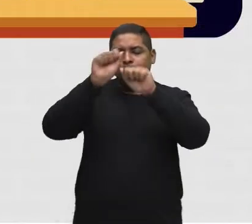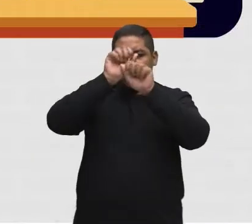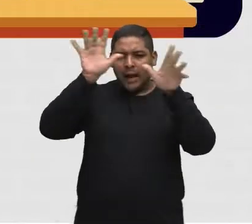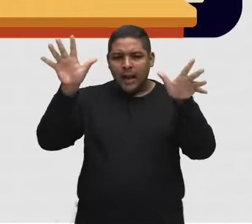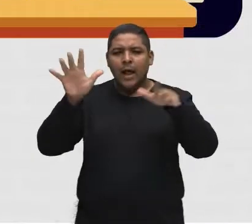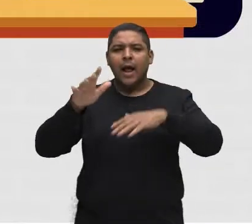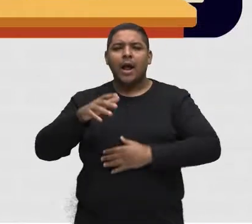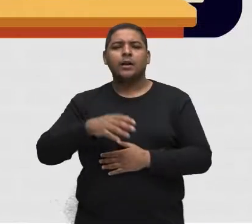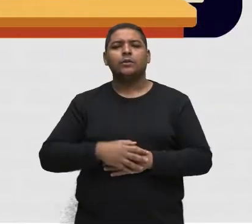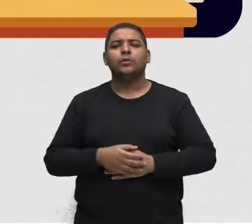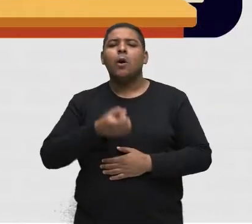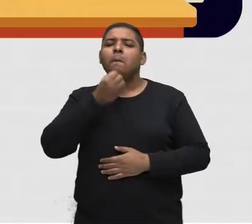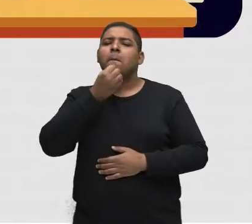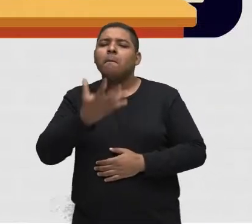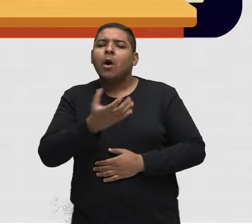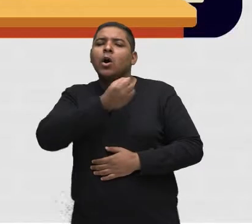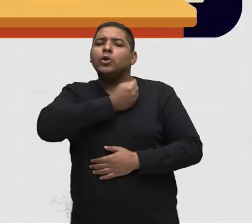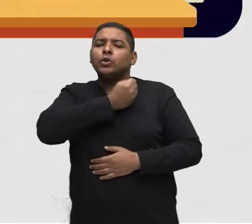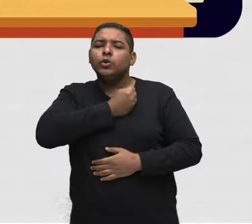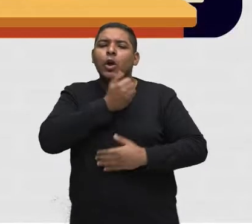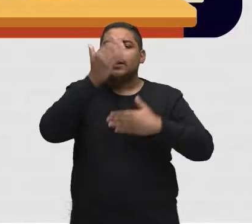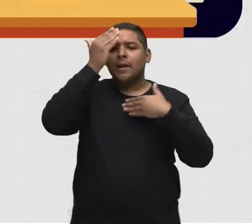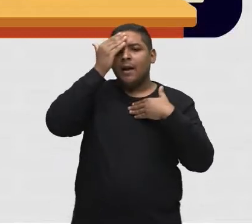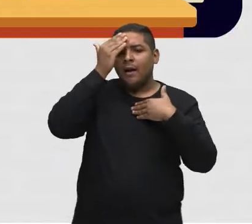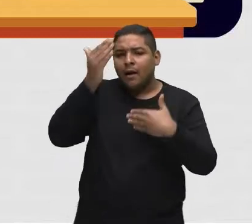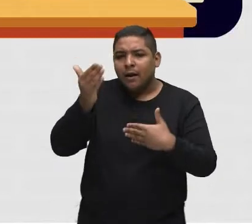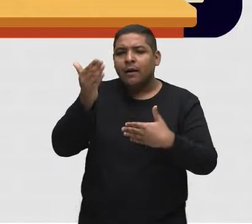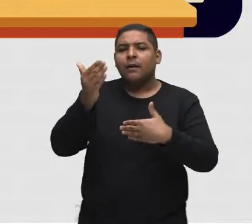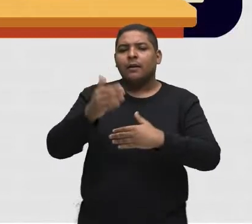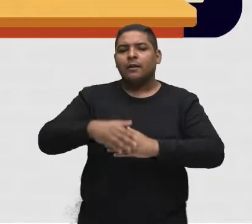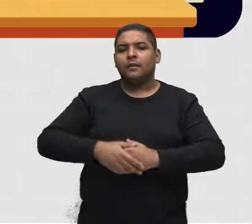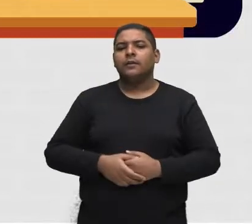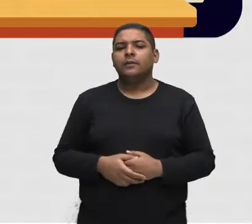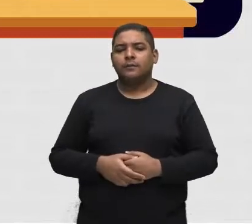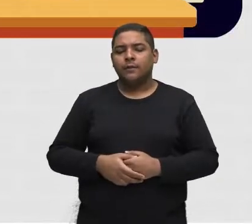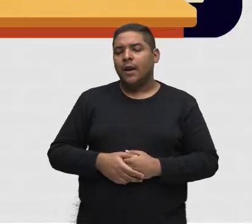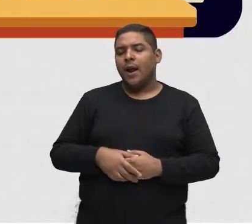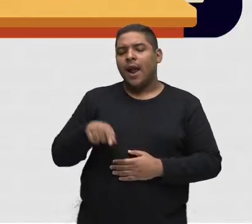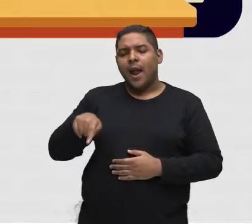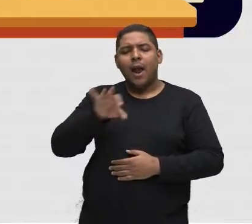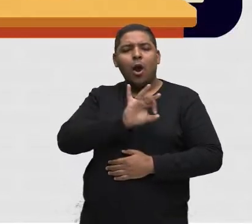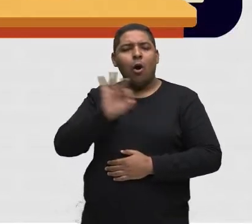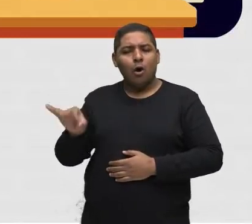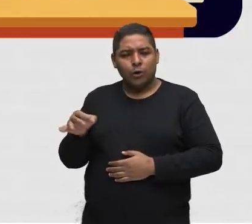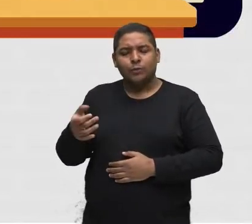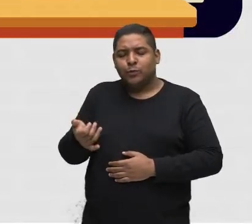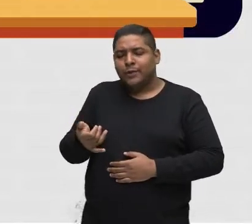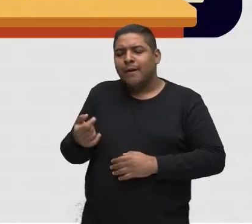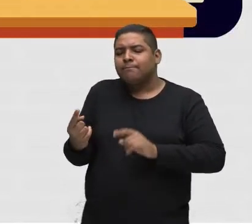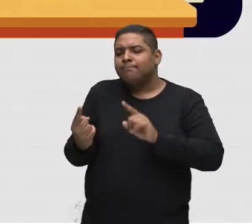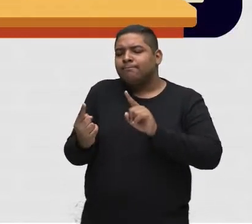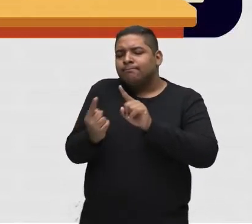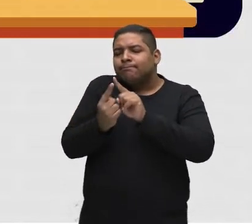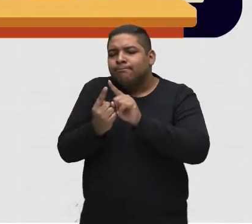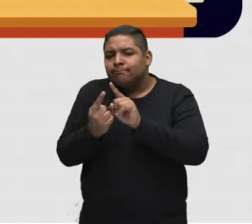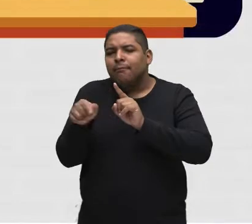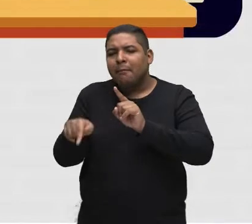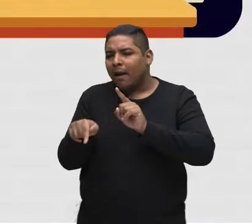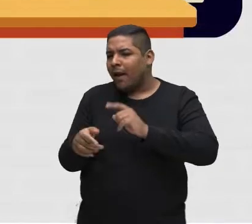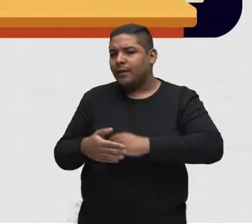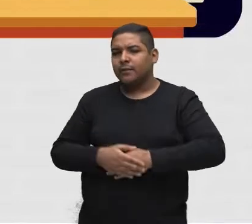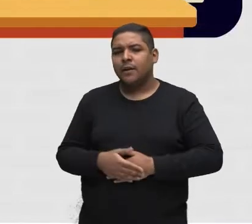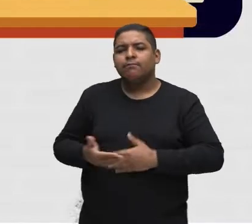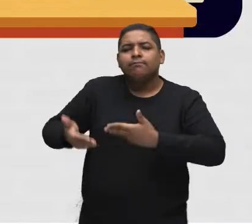Tem bons modos, muito agradecido, é muito agradável estar perto dele. Ele era um menino